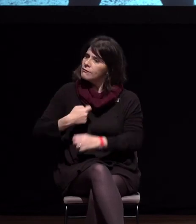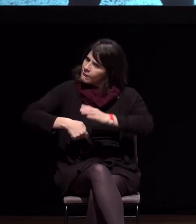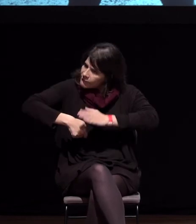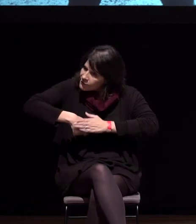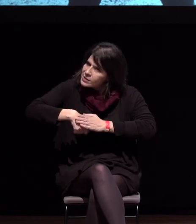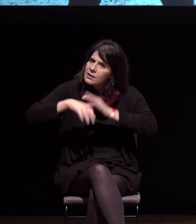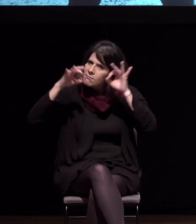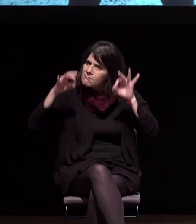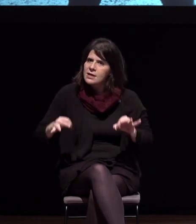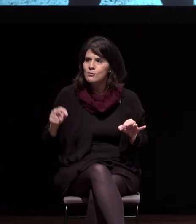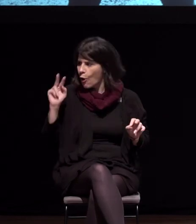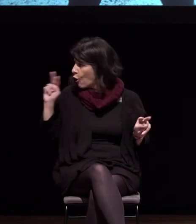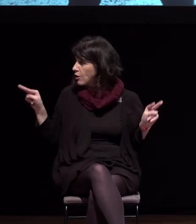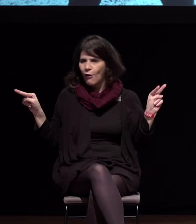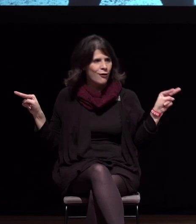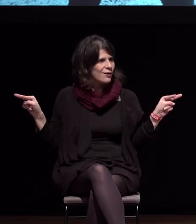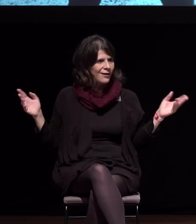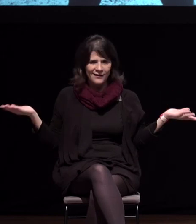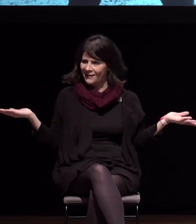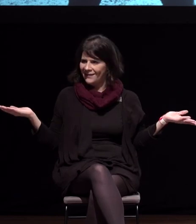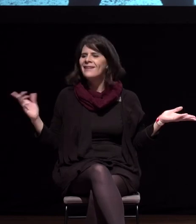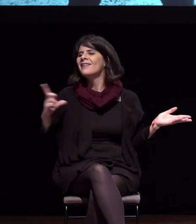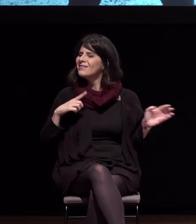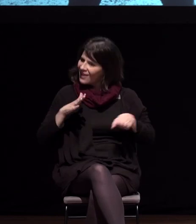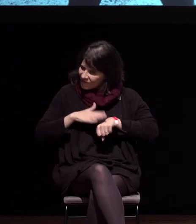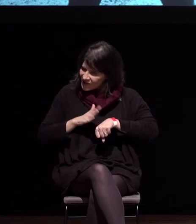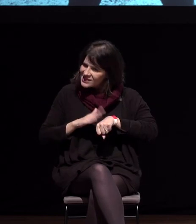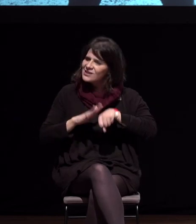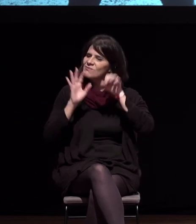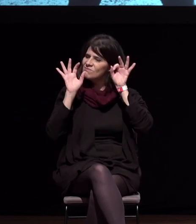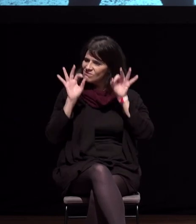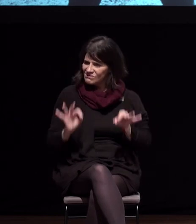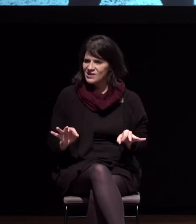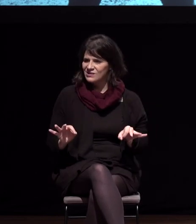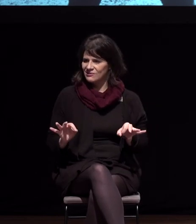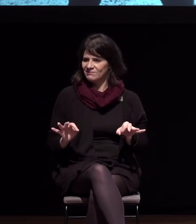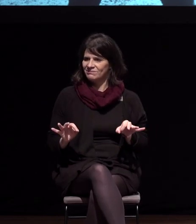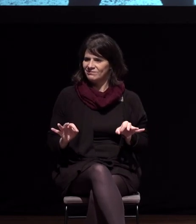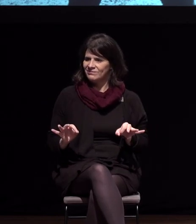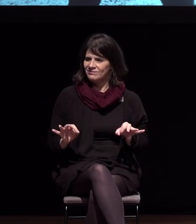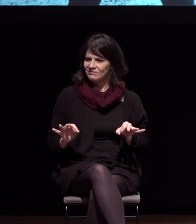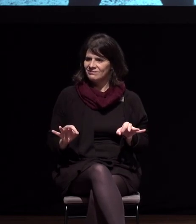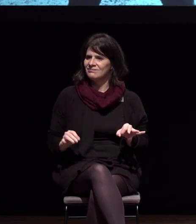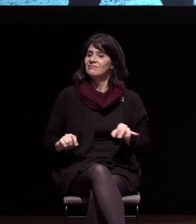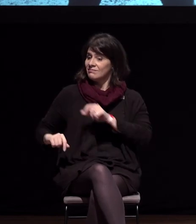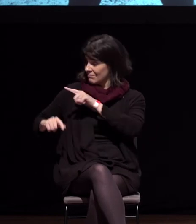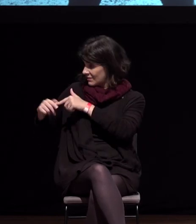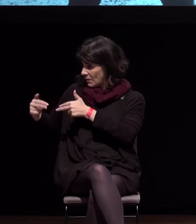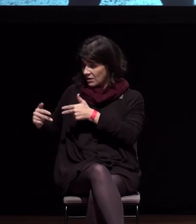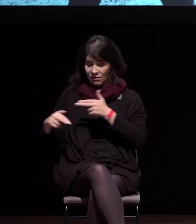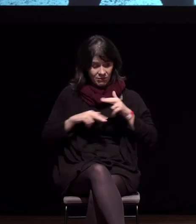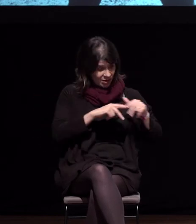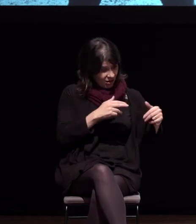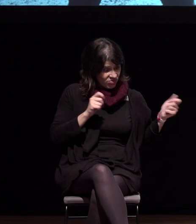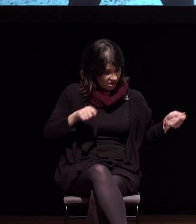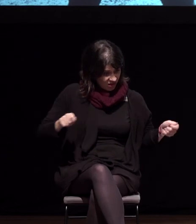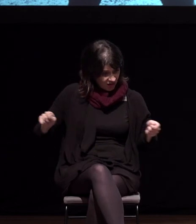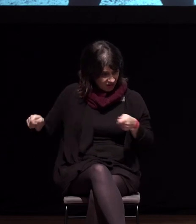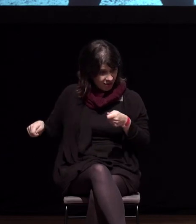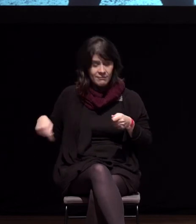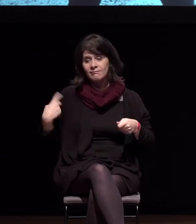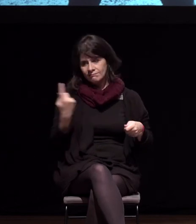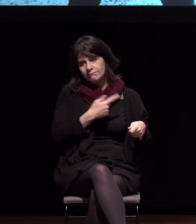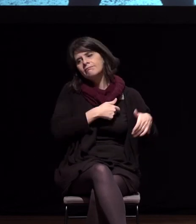lado, a gente está fazendo e está fazendo com as ferramentas que estão ao nosso alcance e, muitas vezes,